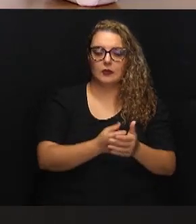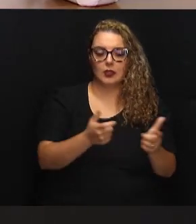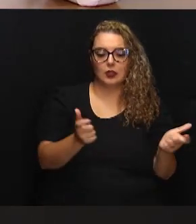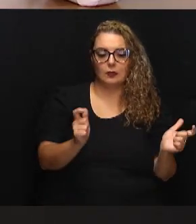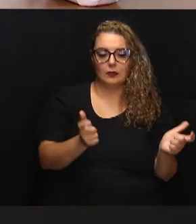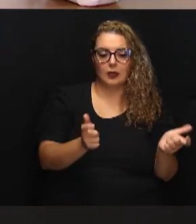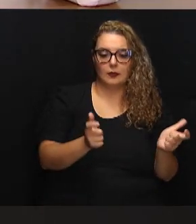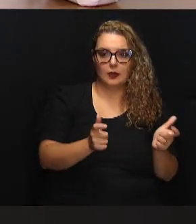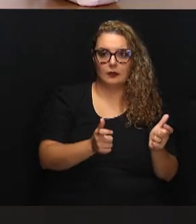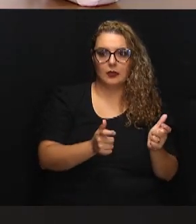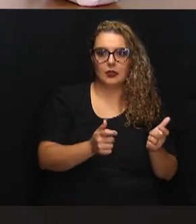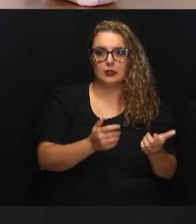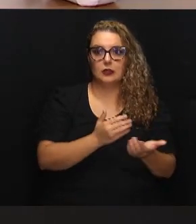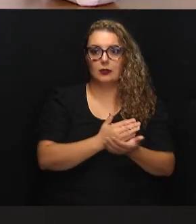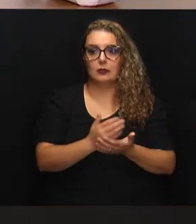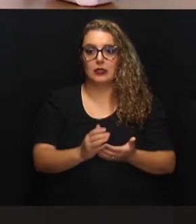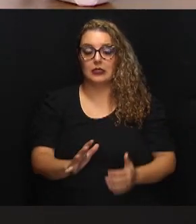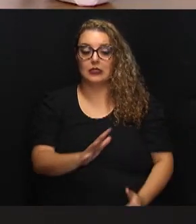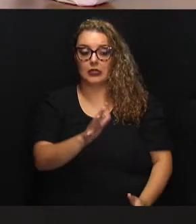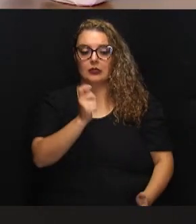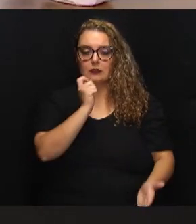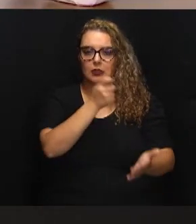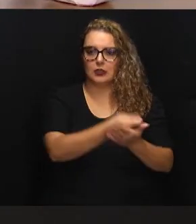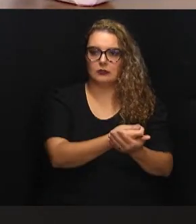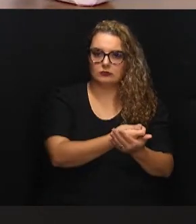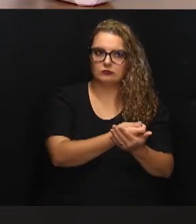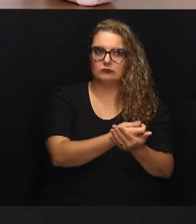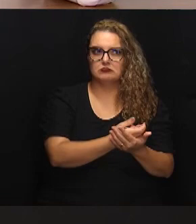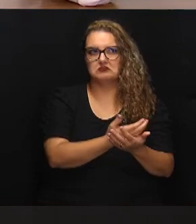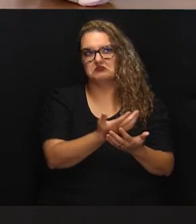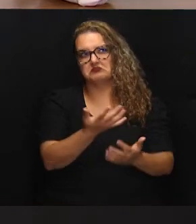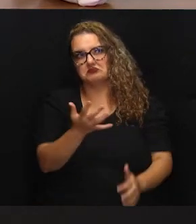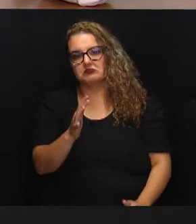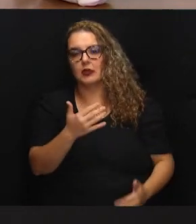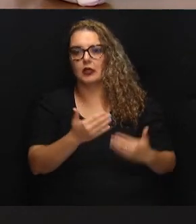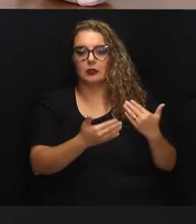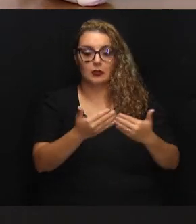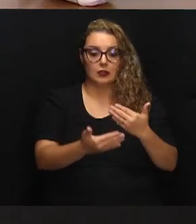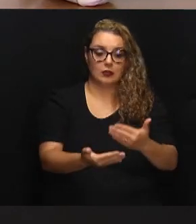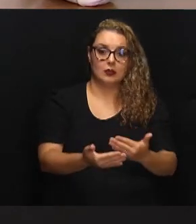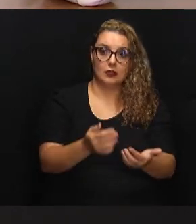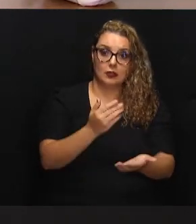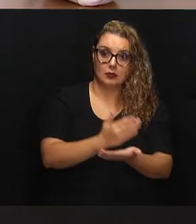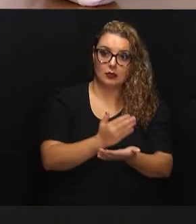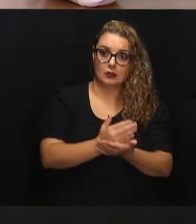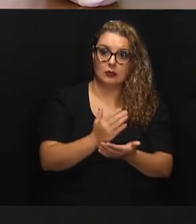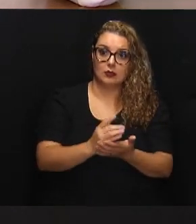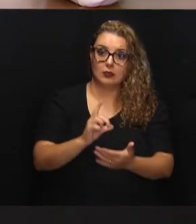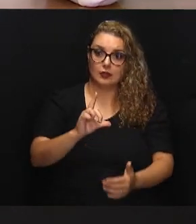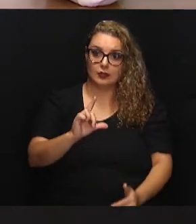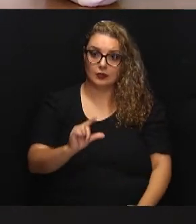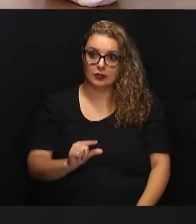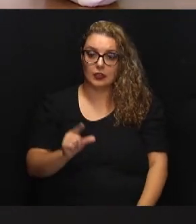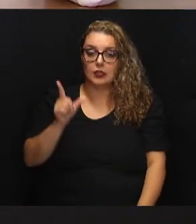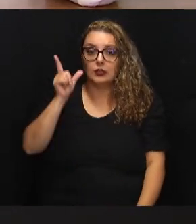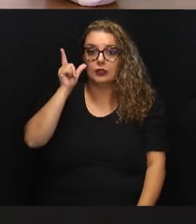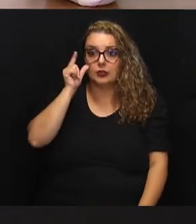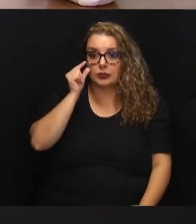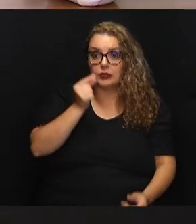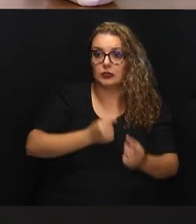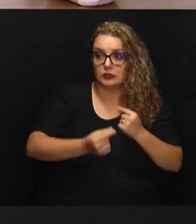começa pagando alto, né? Mas ao longo do tempo do financiamento, ela vai diminuindo, então ela vai te aliviando o orçamento,